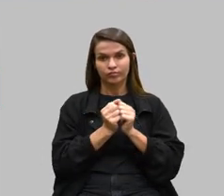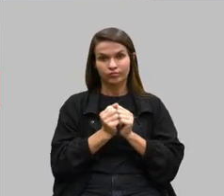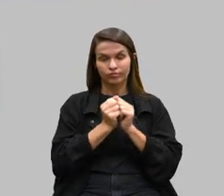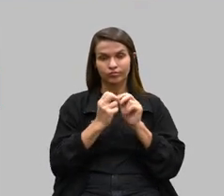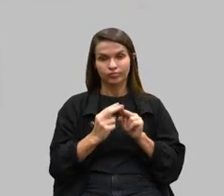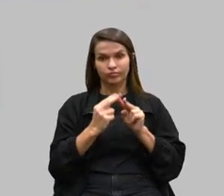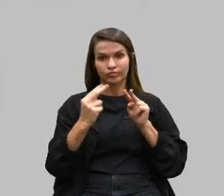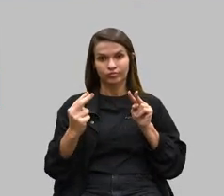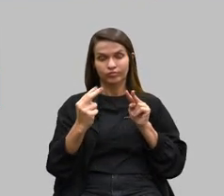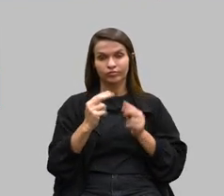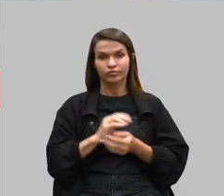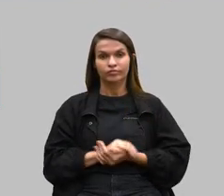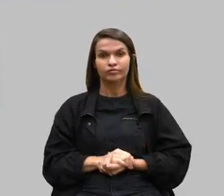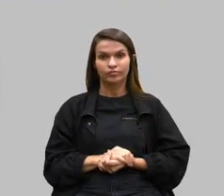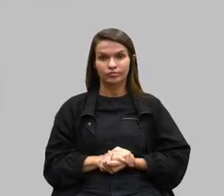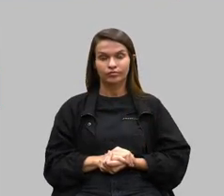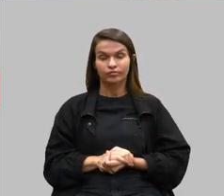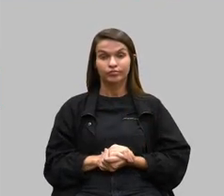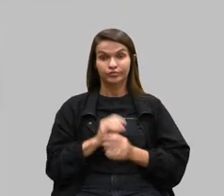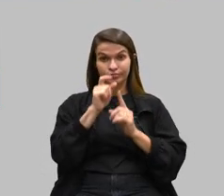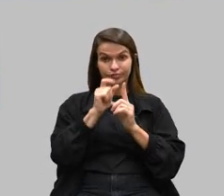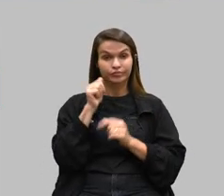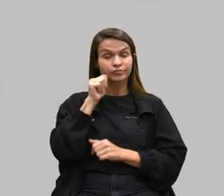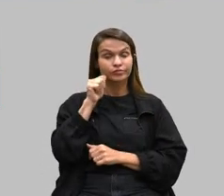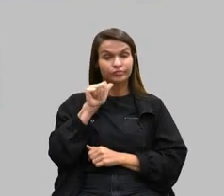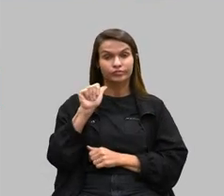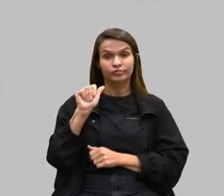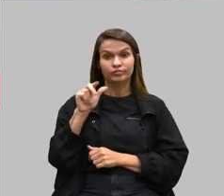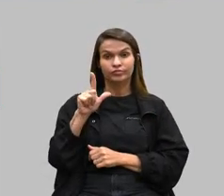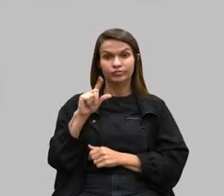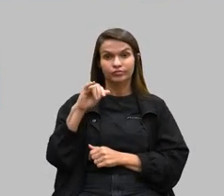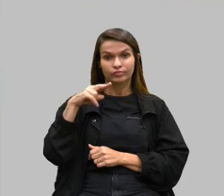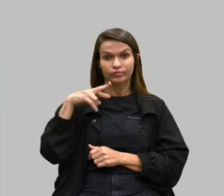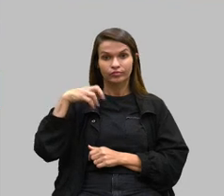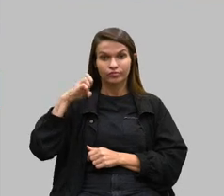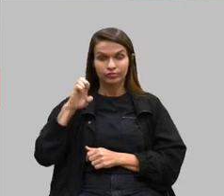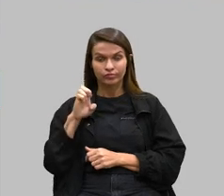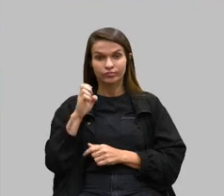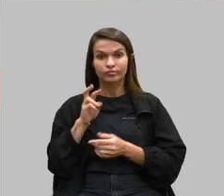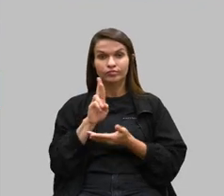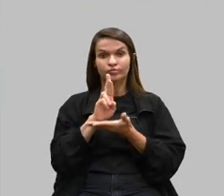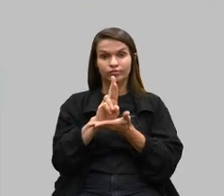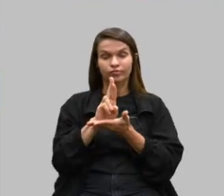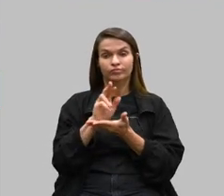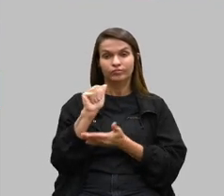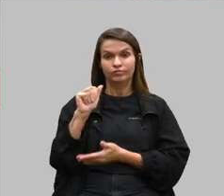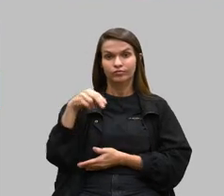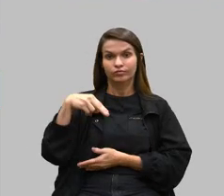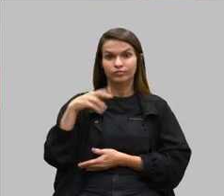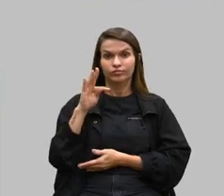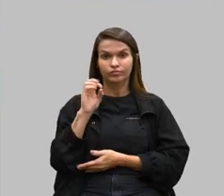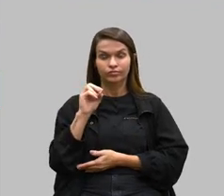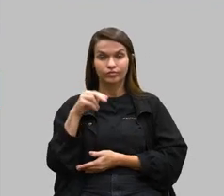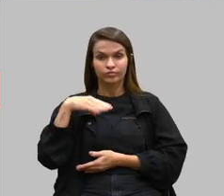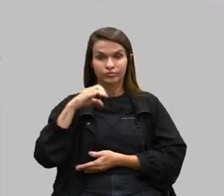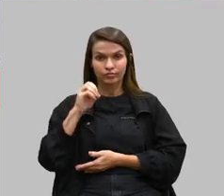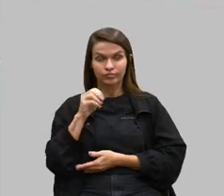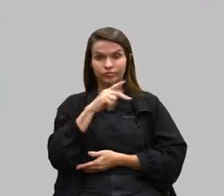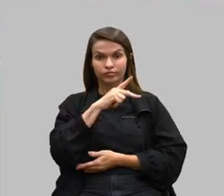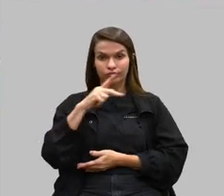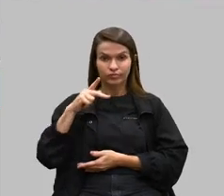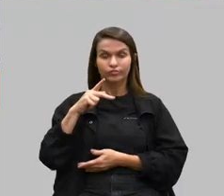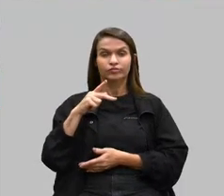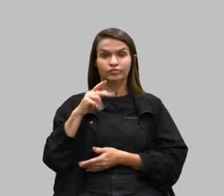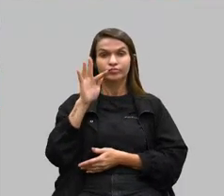remota Aline de Freitas Veloso representando Pitangui de salvo presidente da